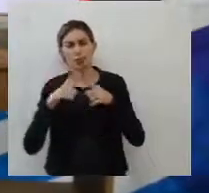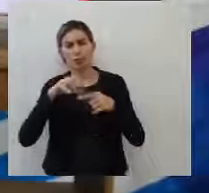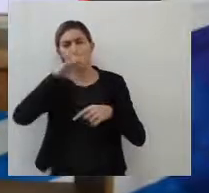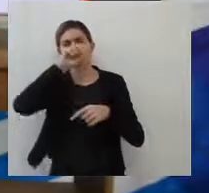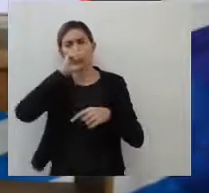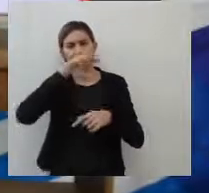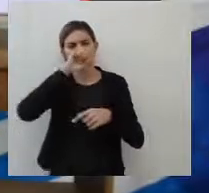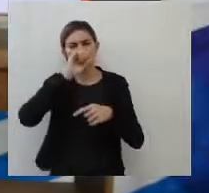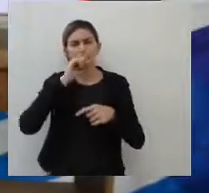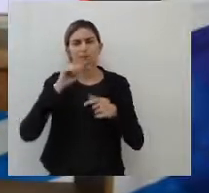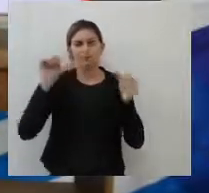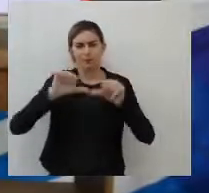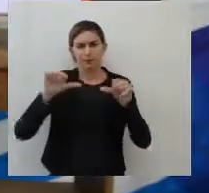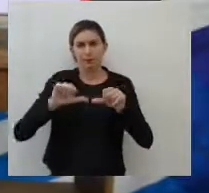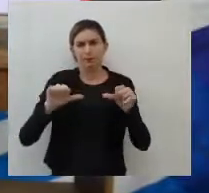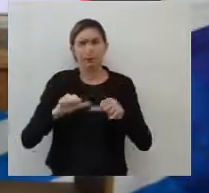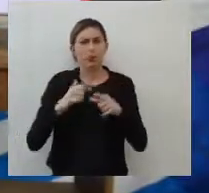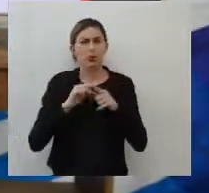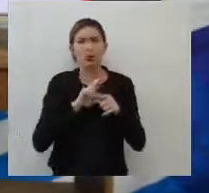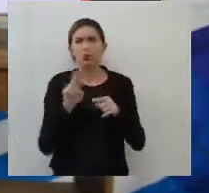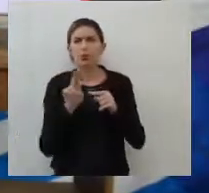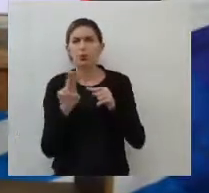respiratório, que eu não lembro, tem um nomezinho,